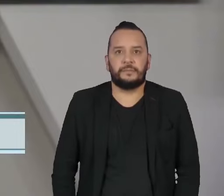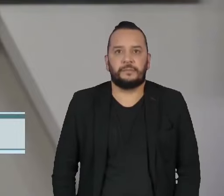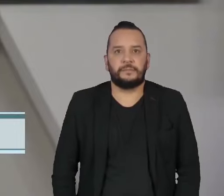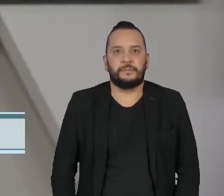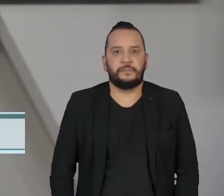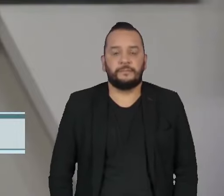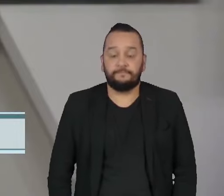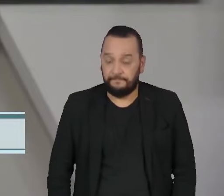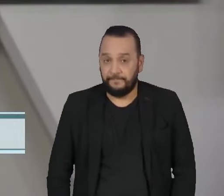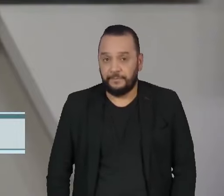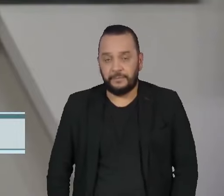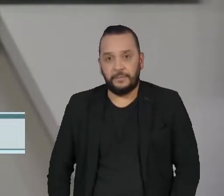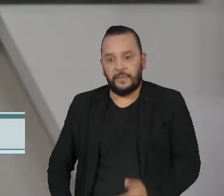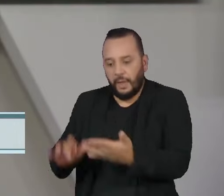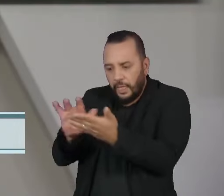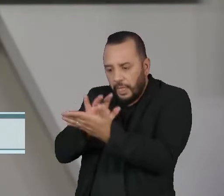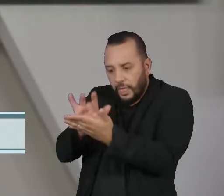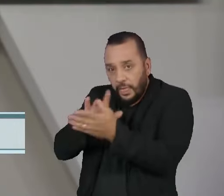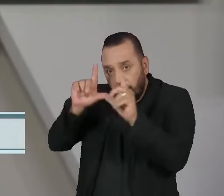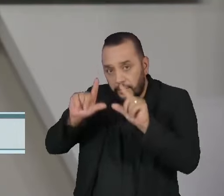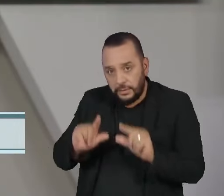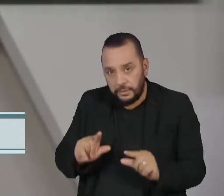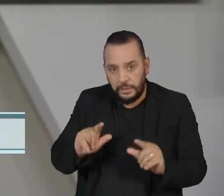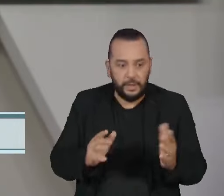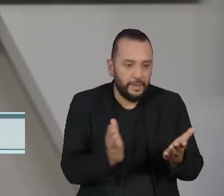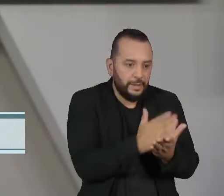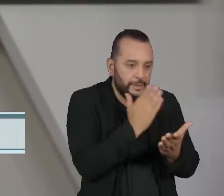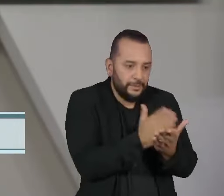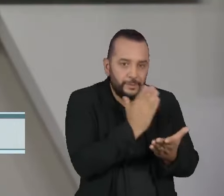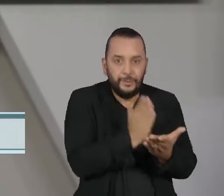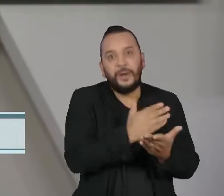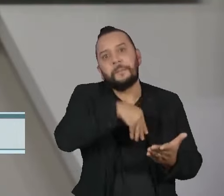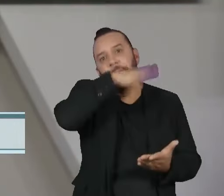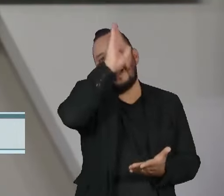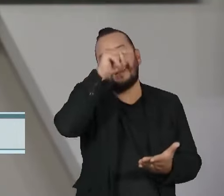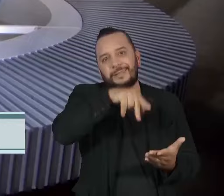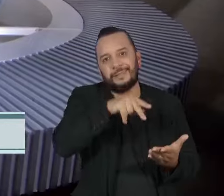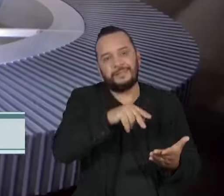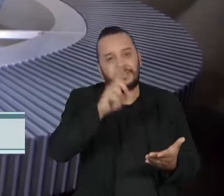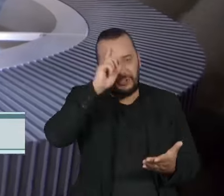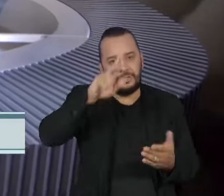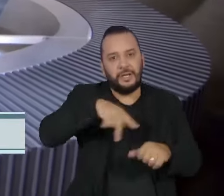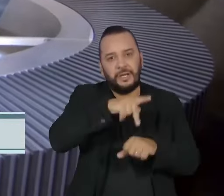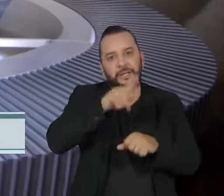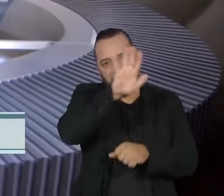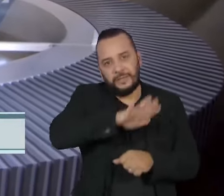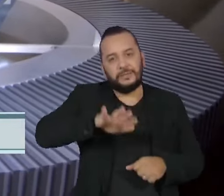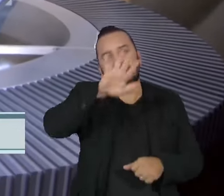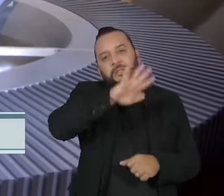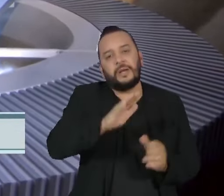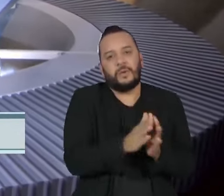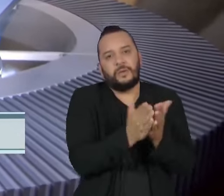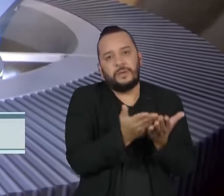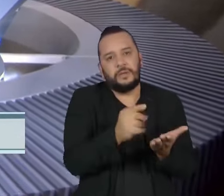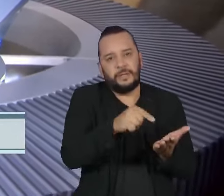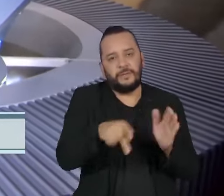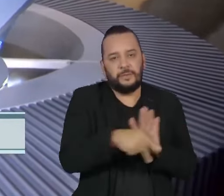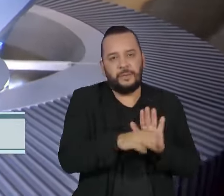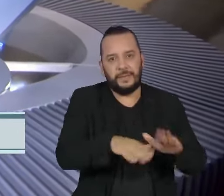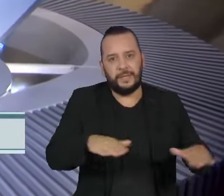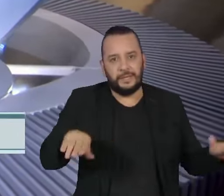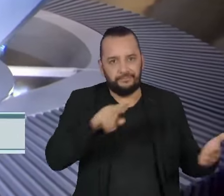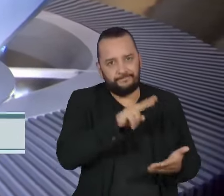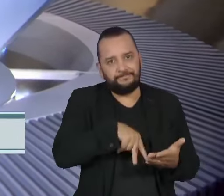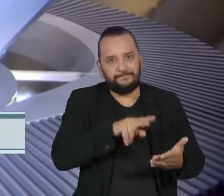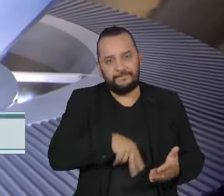menos telas e mais leitura hoje é o dia nacional do livro infantil segundo dados do Ministério da Saúde divulgados em